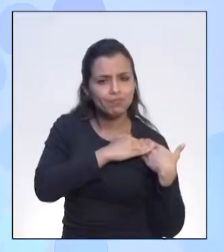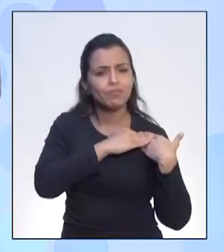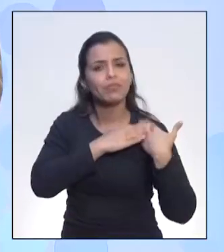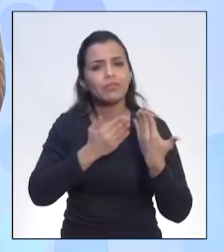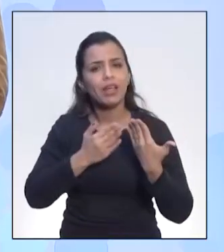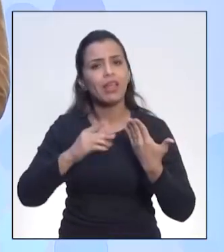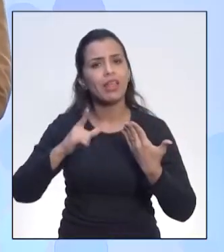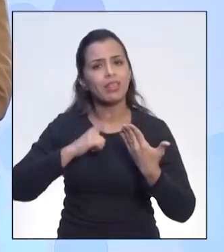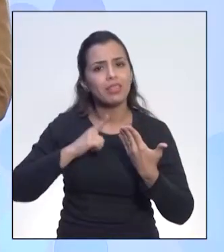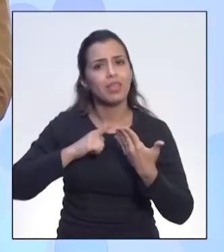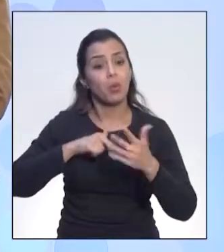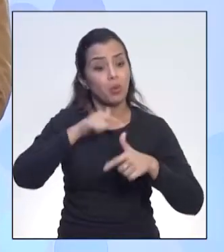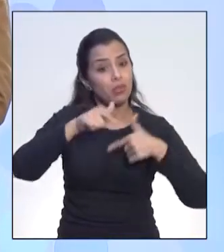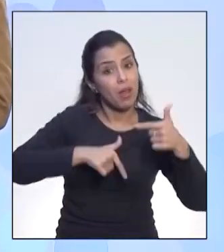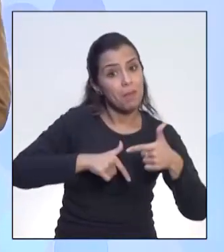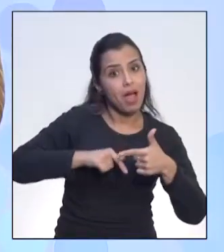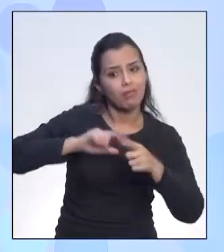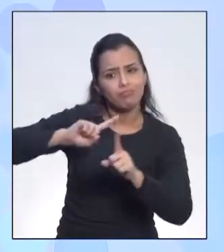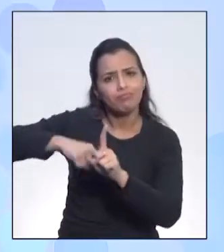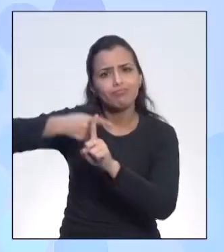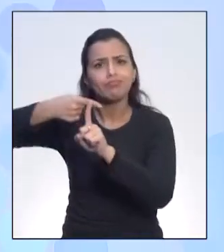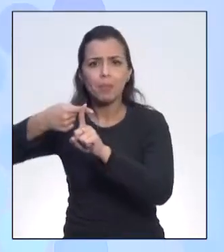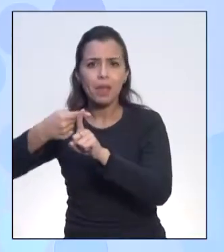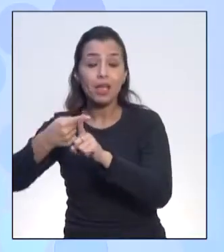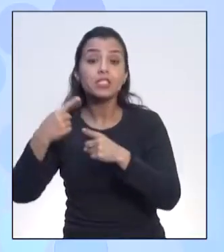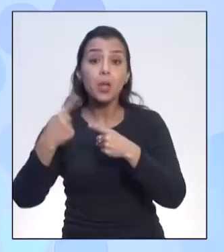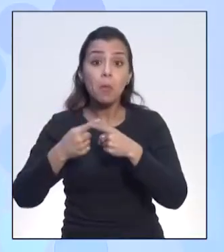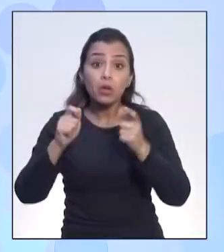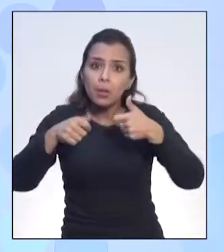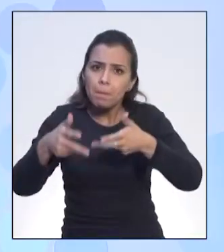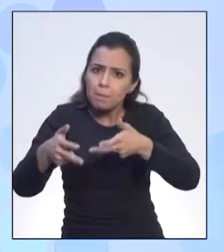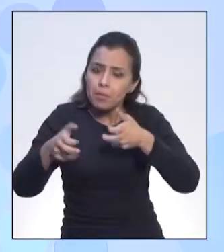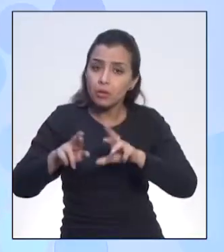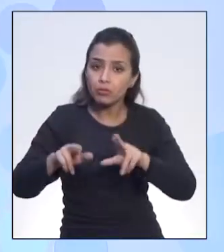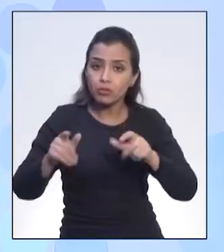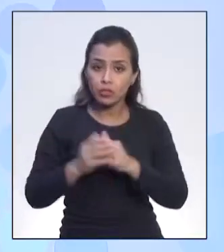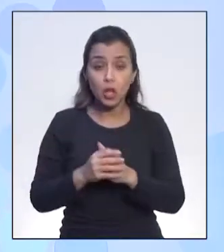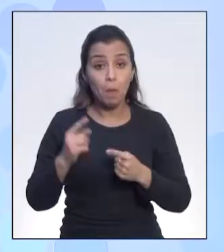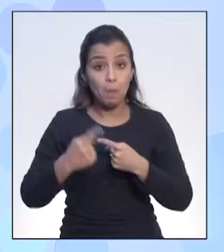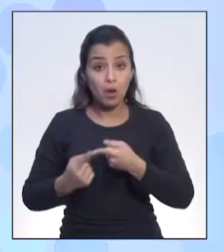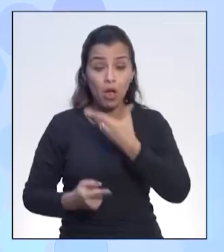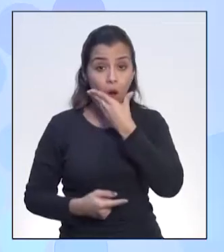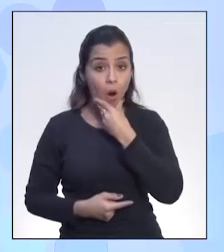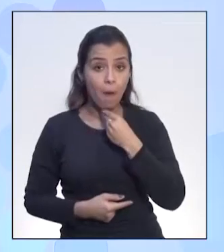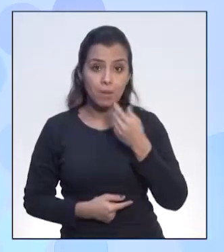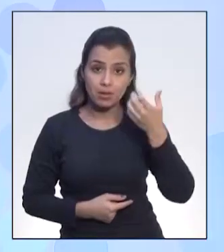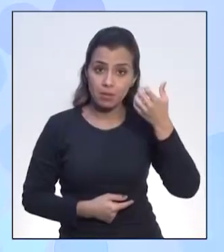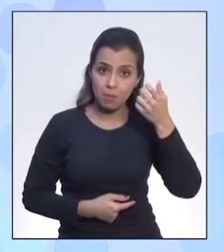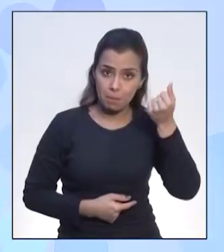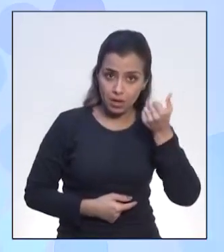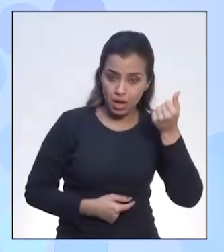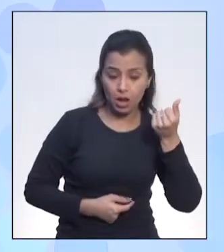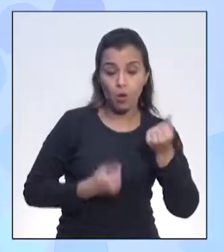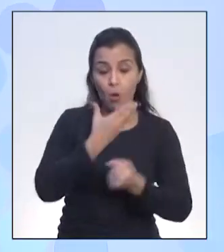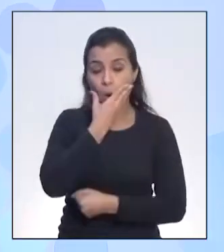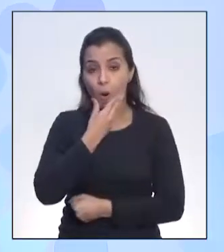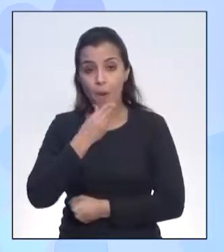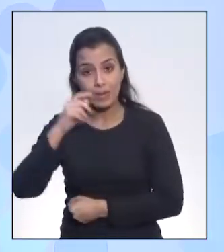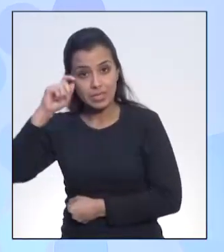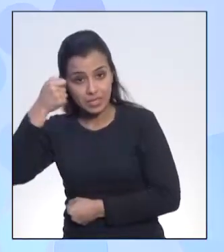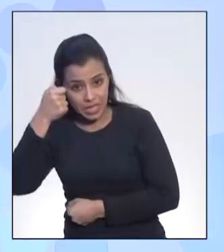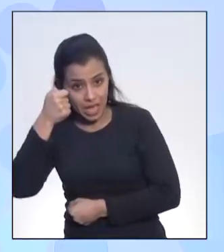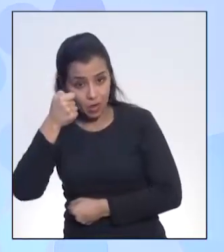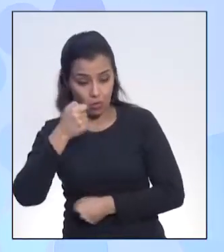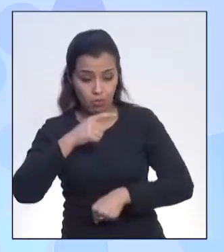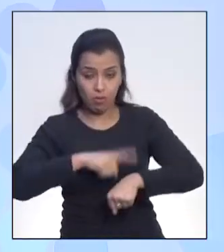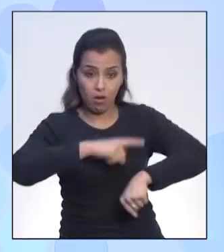uma terceira jornada de trabalho, porque vocês perceberam a diferença. Homens brancos e homens negros gastam, em média, 10 horas, e mulheres